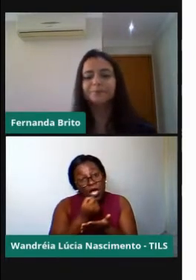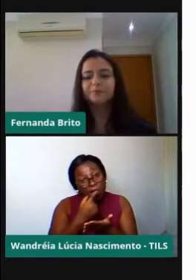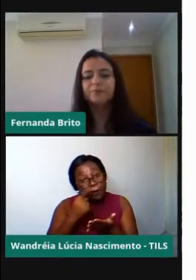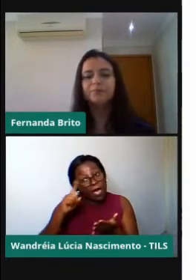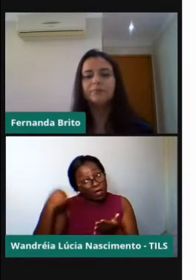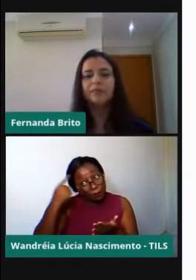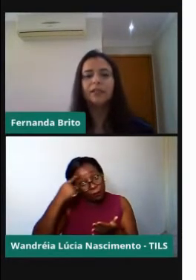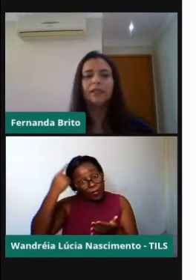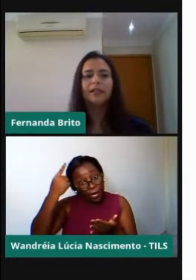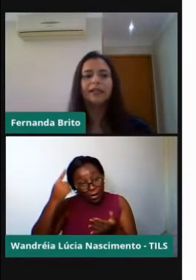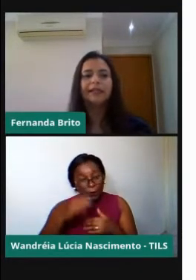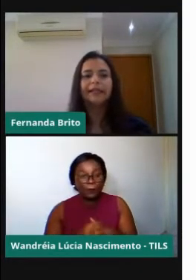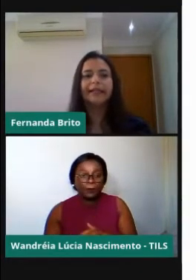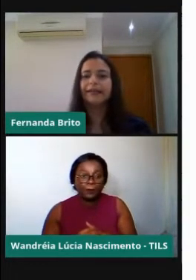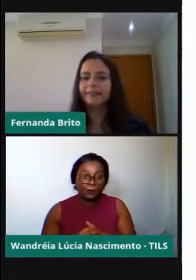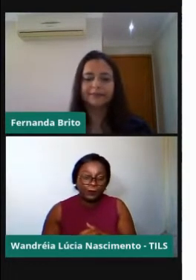hipótese.